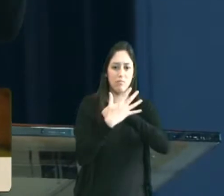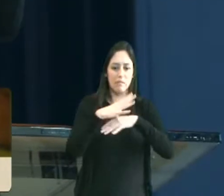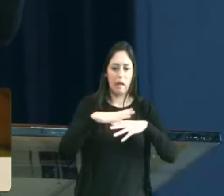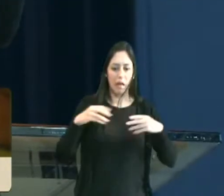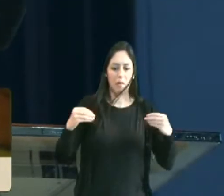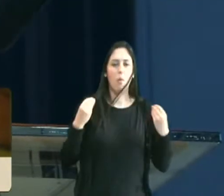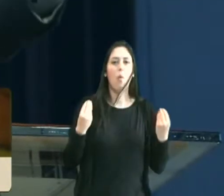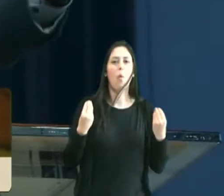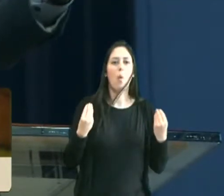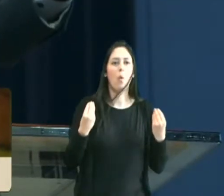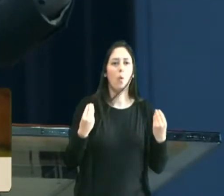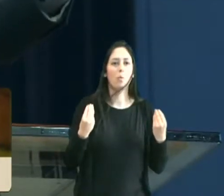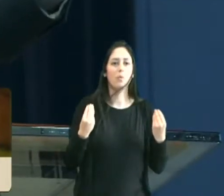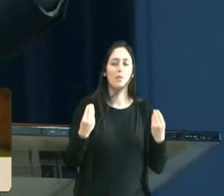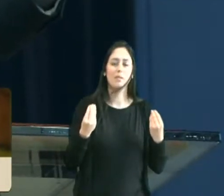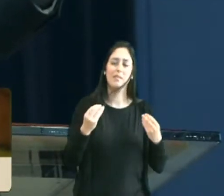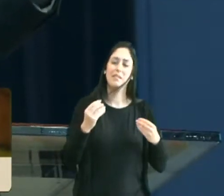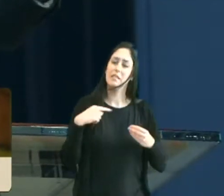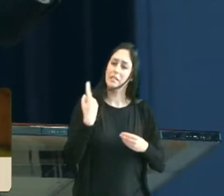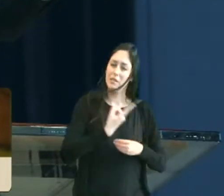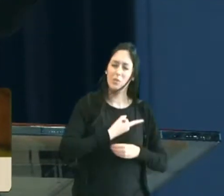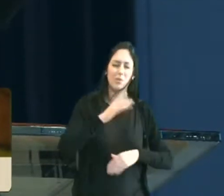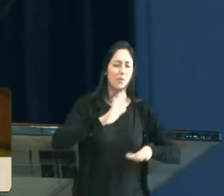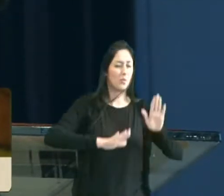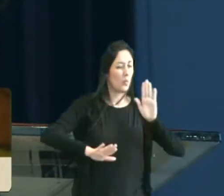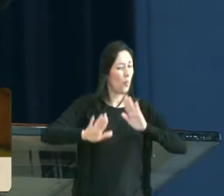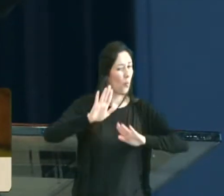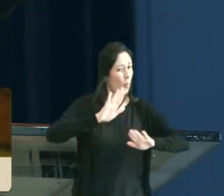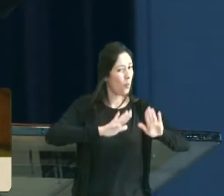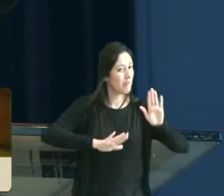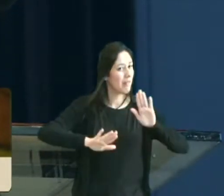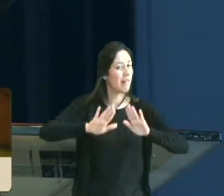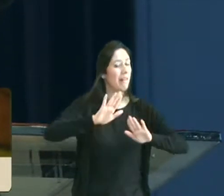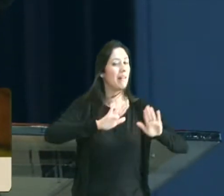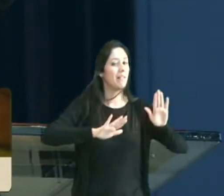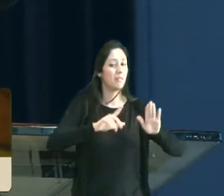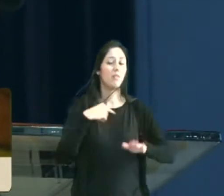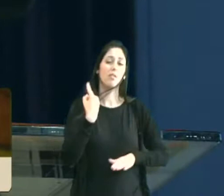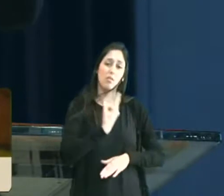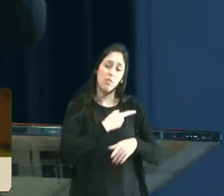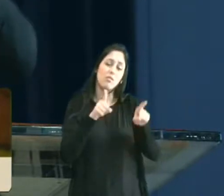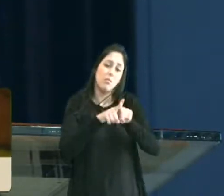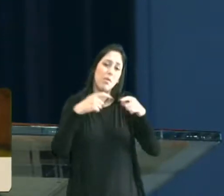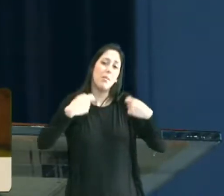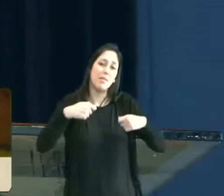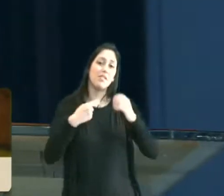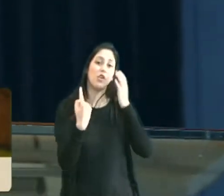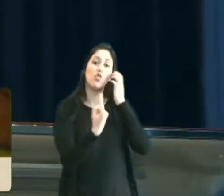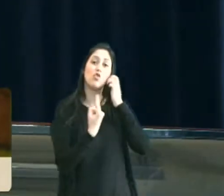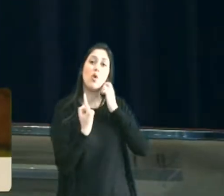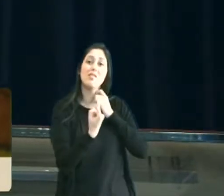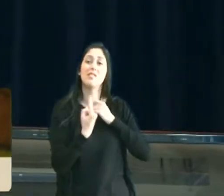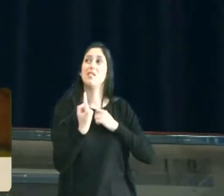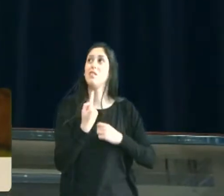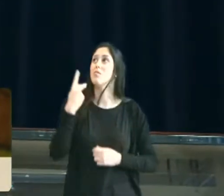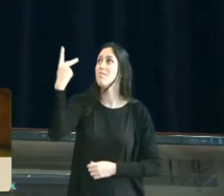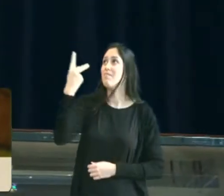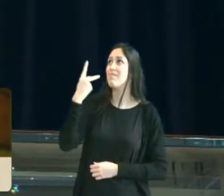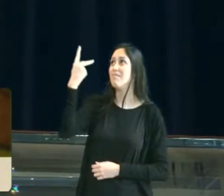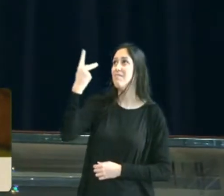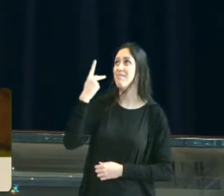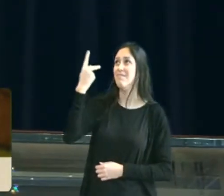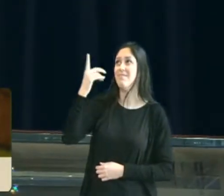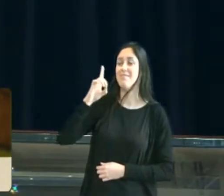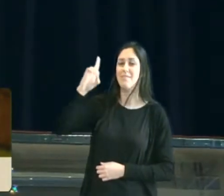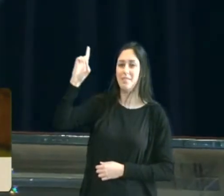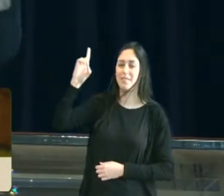podemos negligenciar o lugar da solitude, o lugar da comunhão